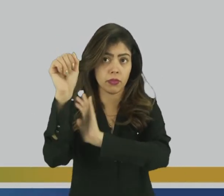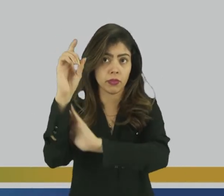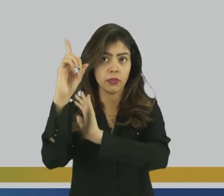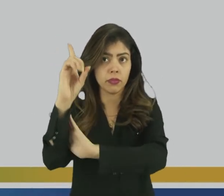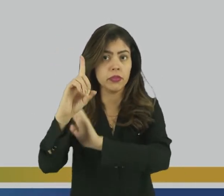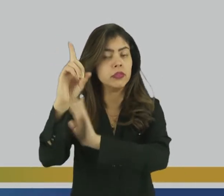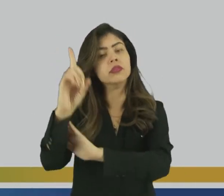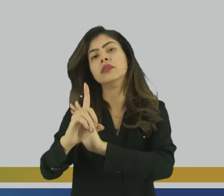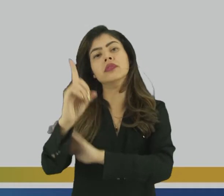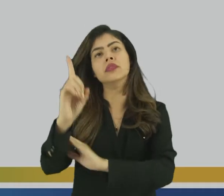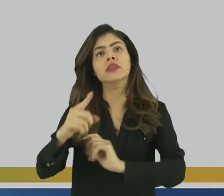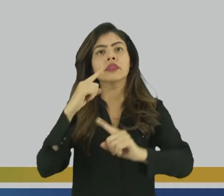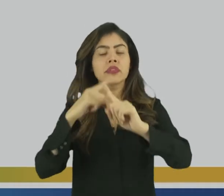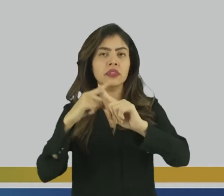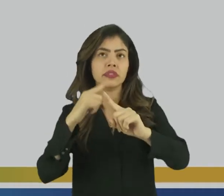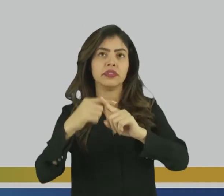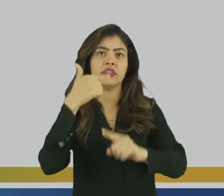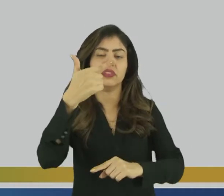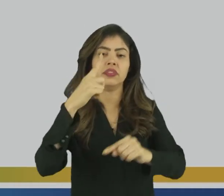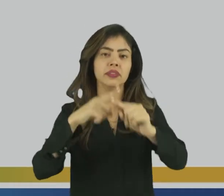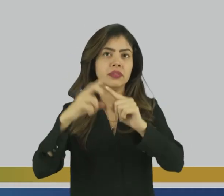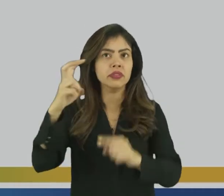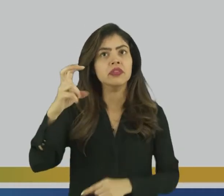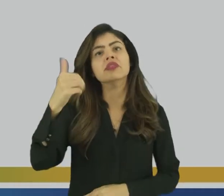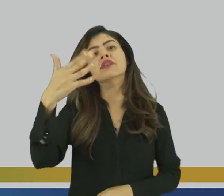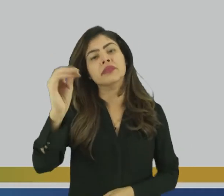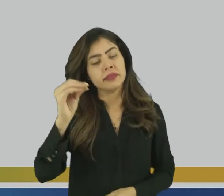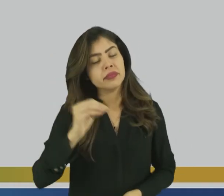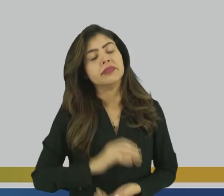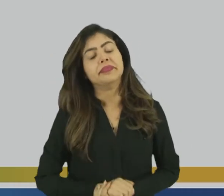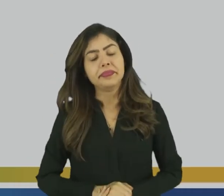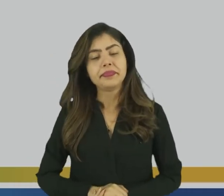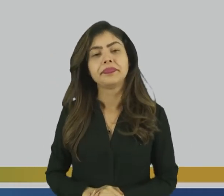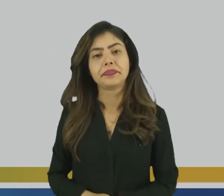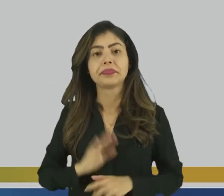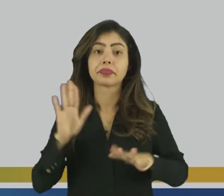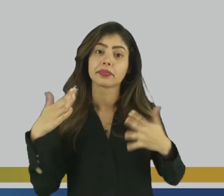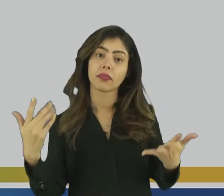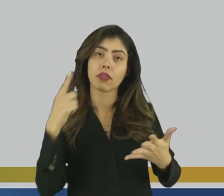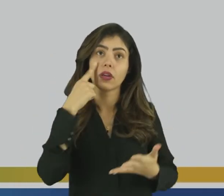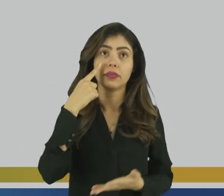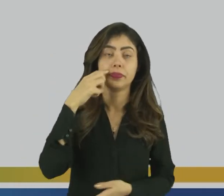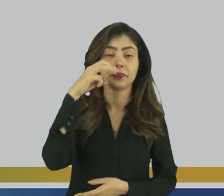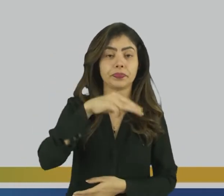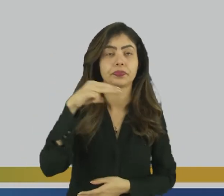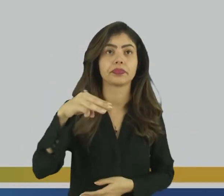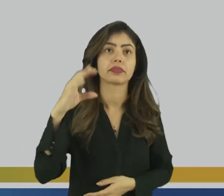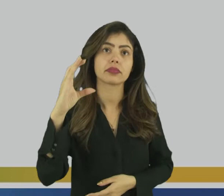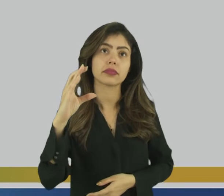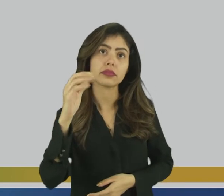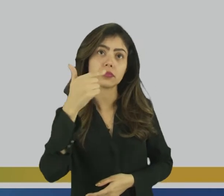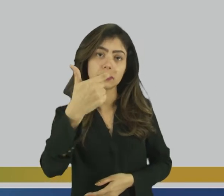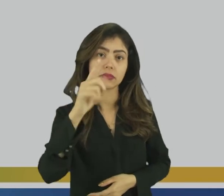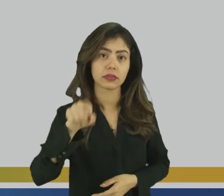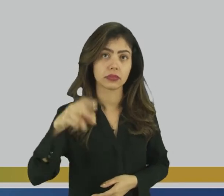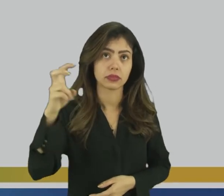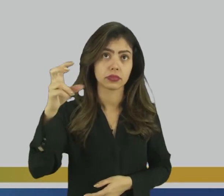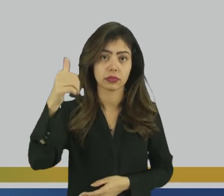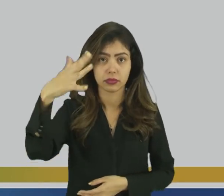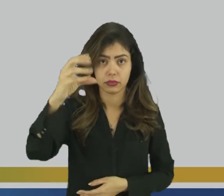vamos multiplicar os números. 2 vezes 5 vai dar 10, ou seja, o MMC entre 2 e 5